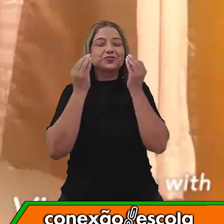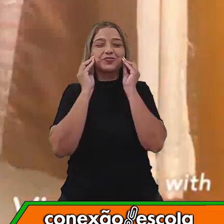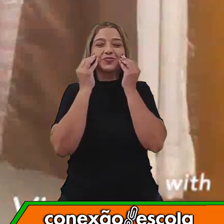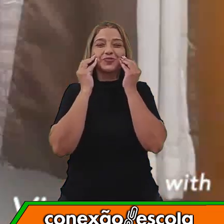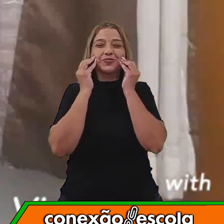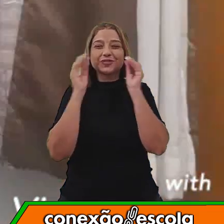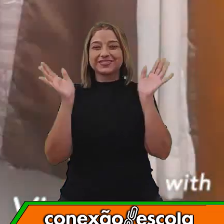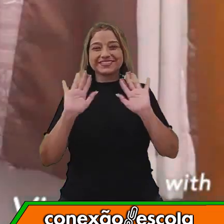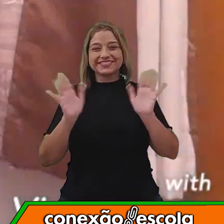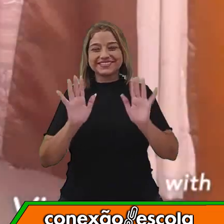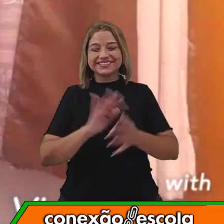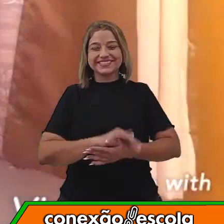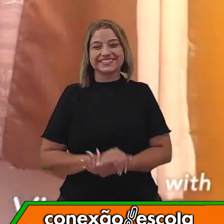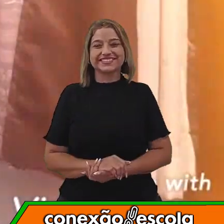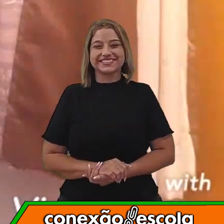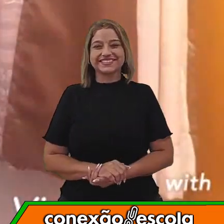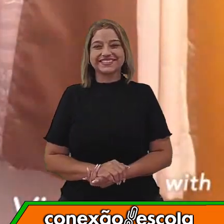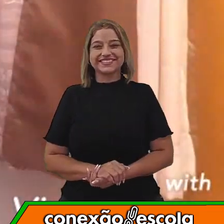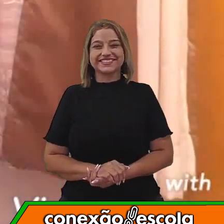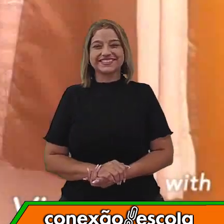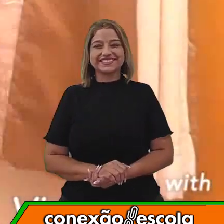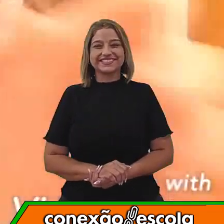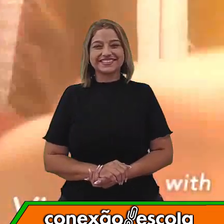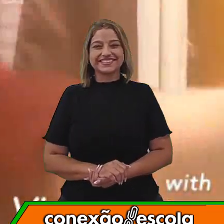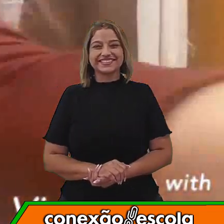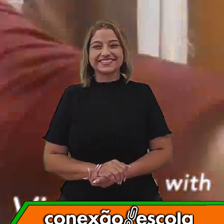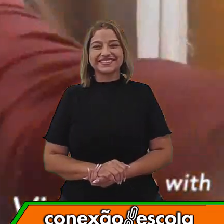Um beijo.